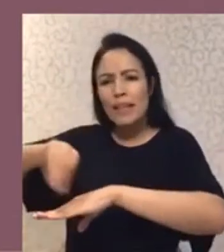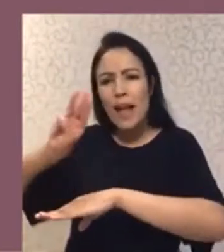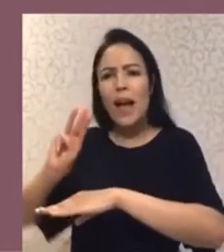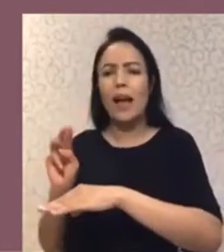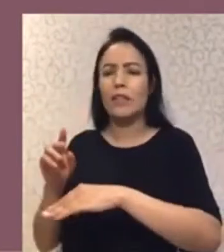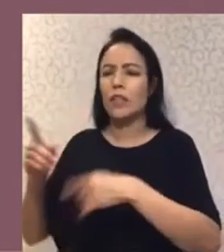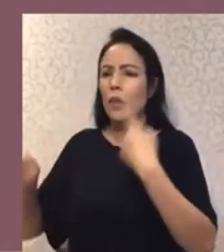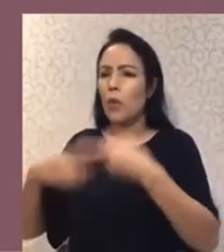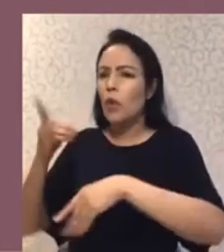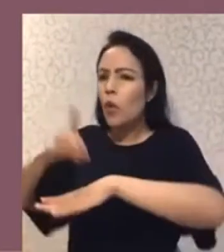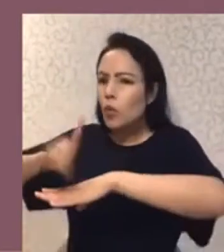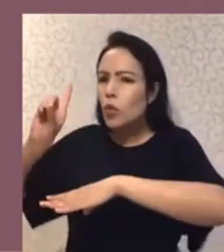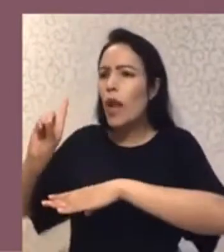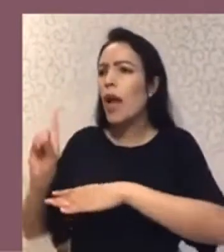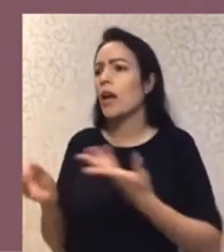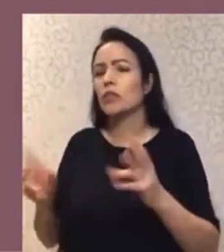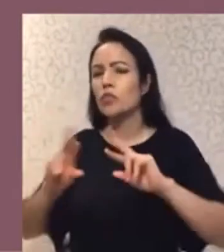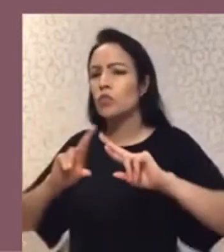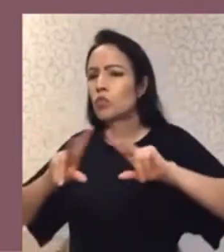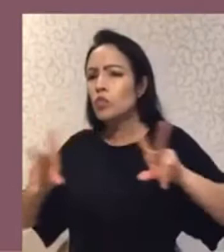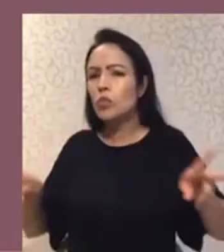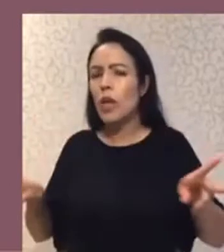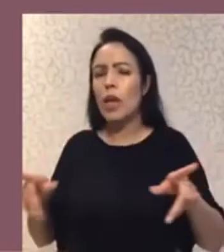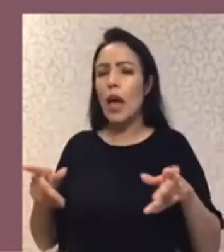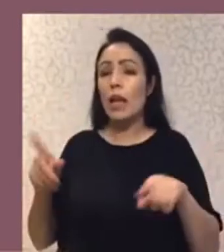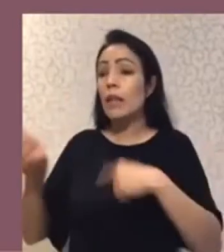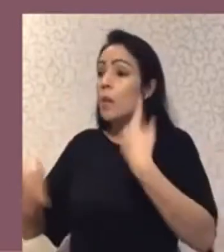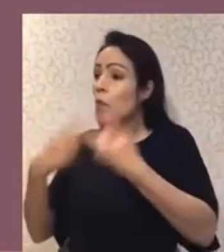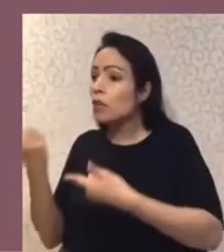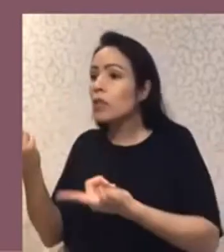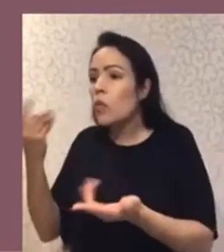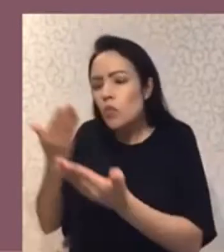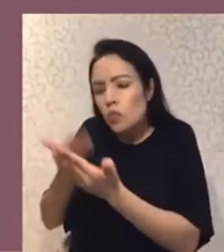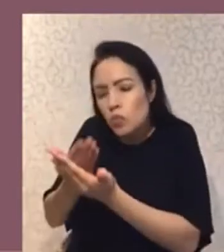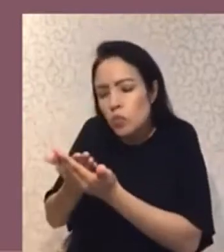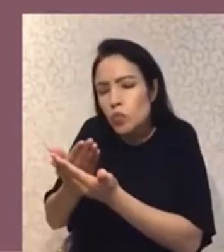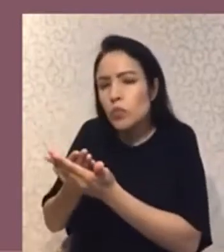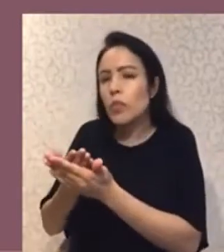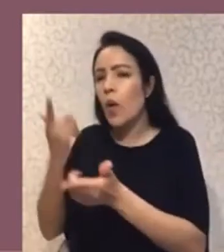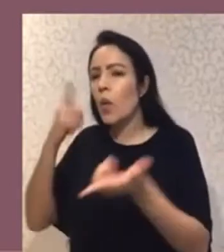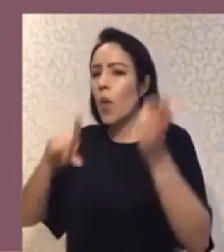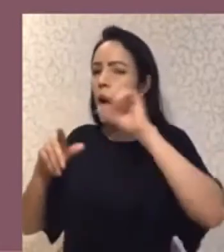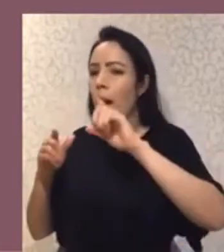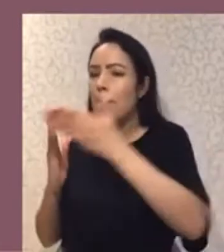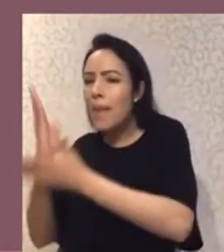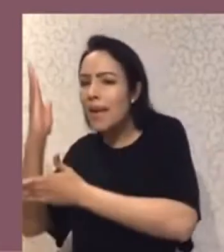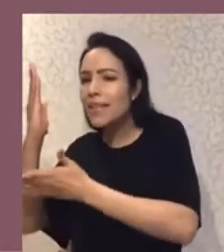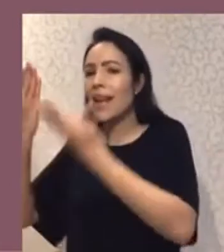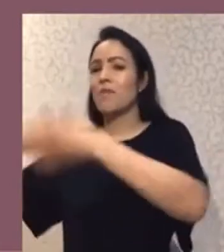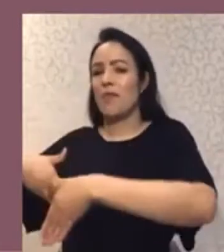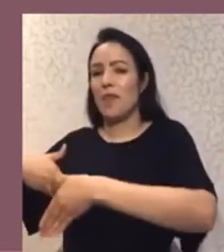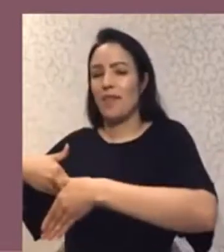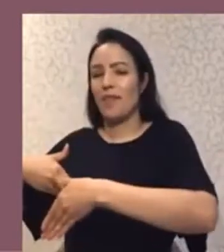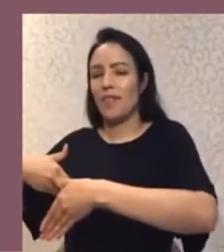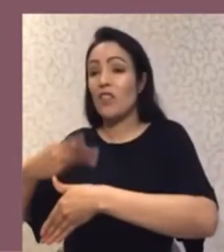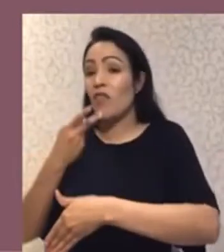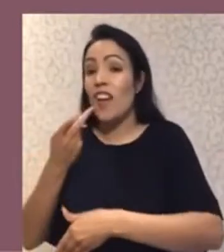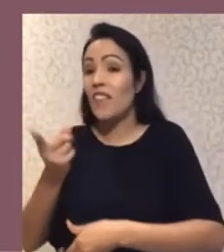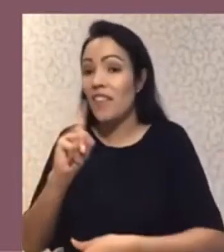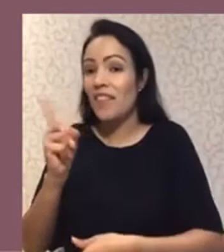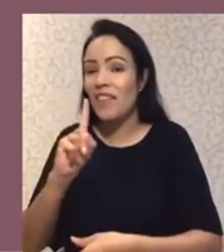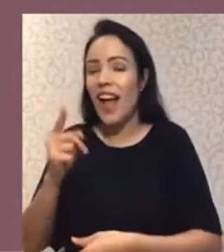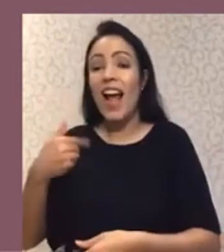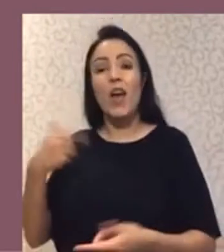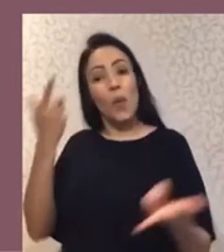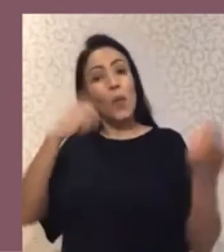para o concurso, logo eu passei nesse concurso. Elas não vão responder, eu estou aqui porque eu sou branco. E,